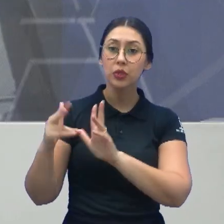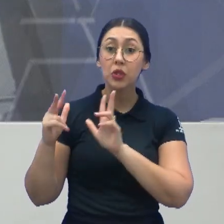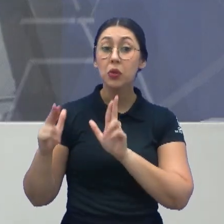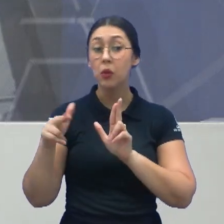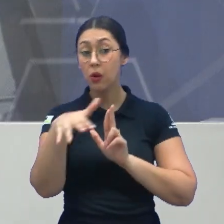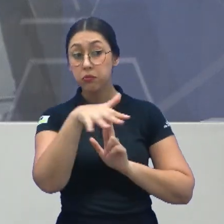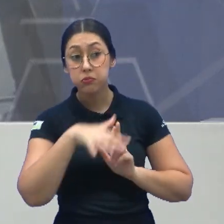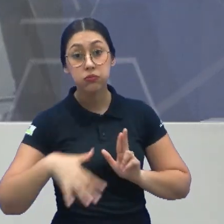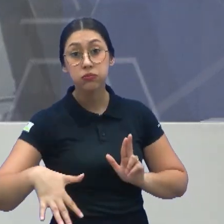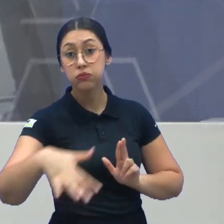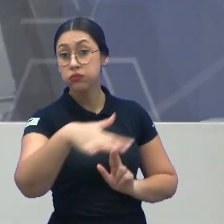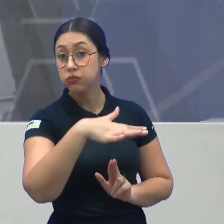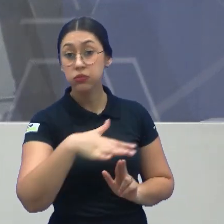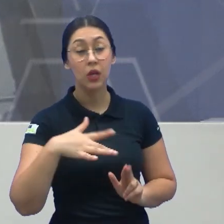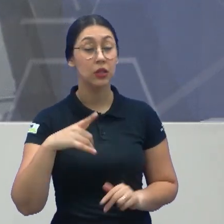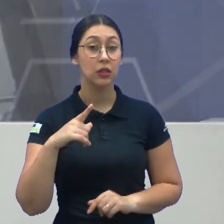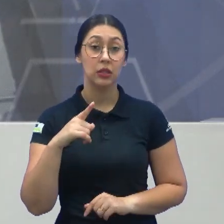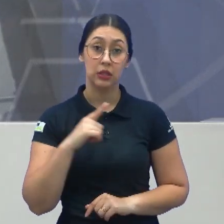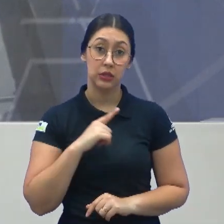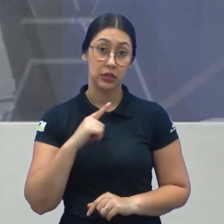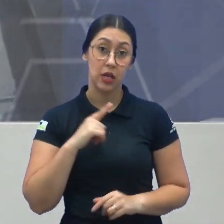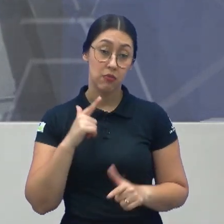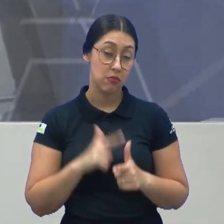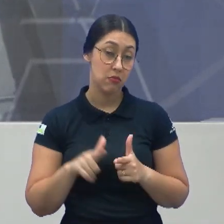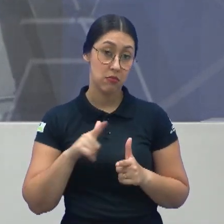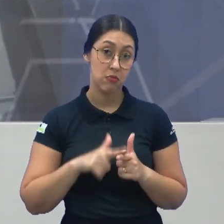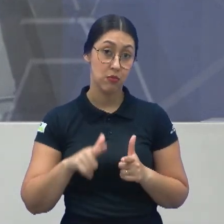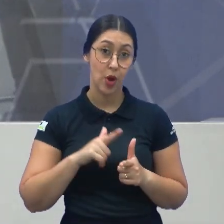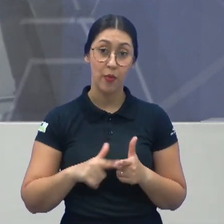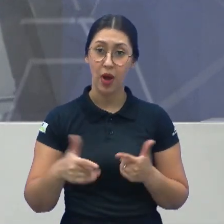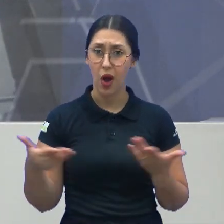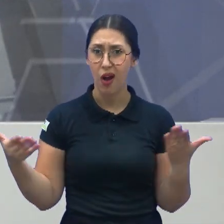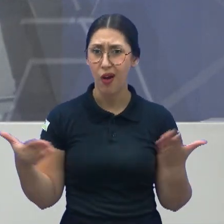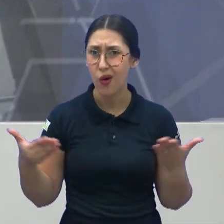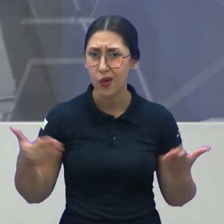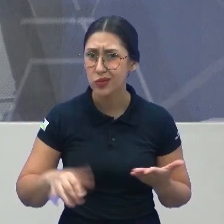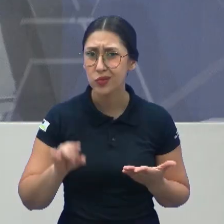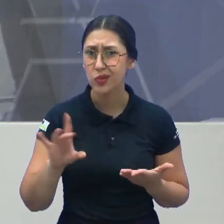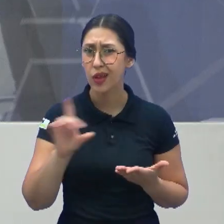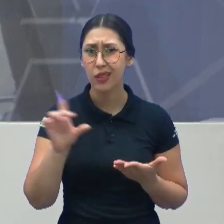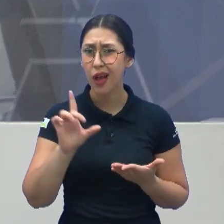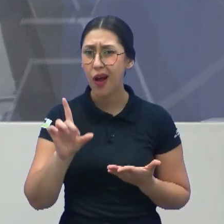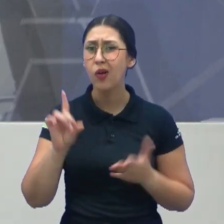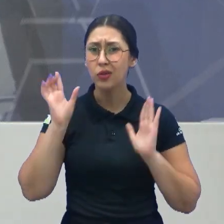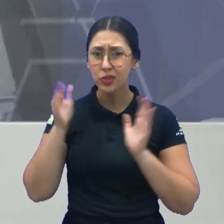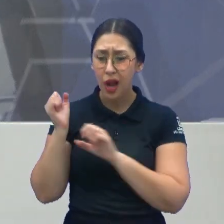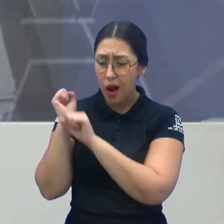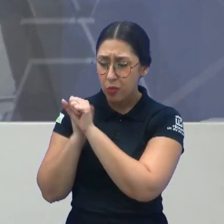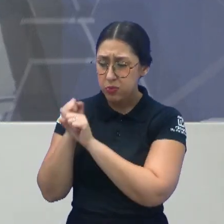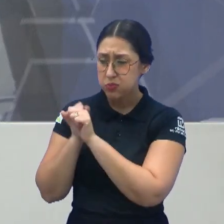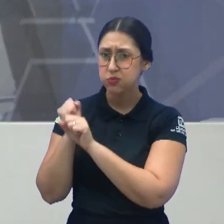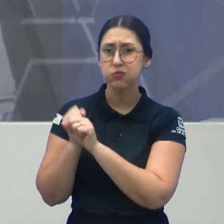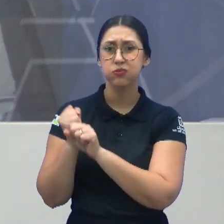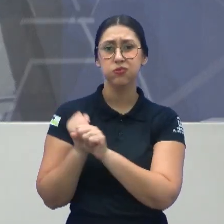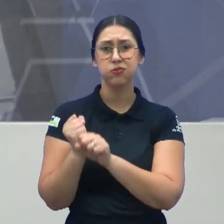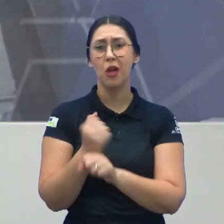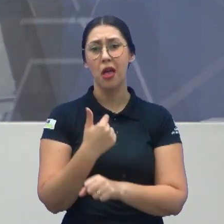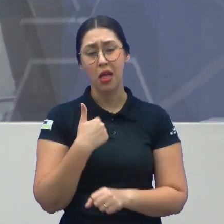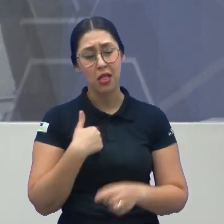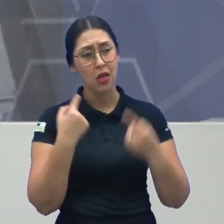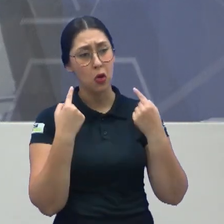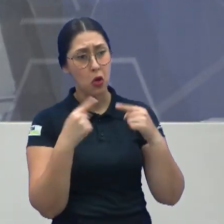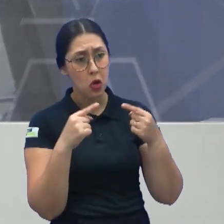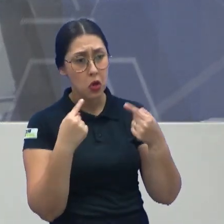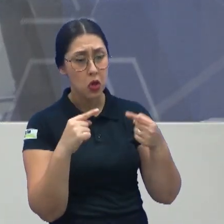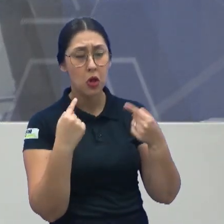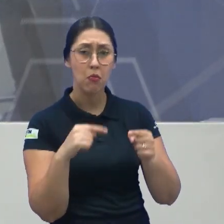cidade que tem suas demandas. E que não é de hoje. Mais de anos eu tenho falado sobre as condições da quadra, do campo,